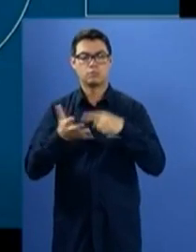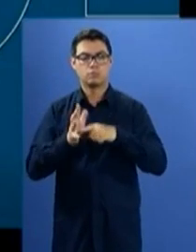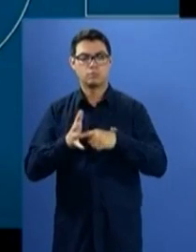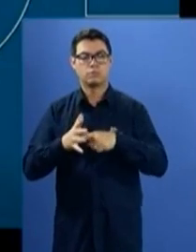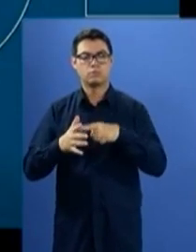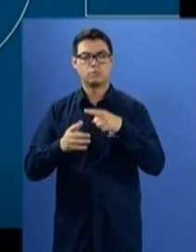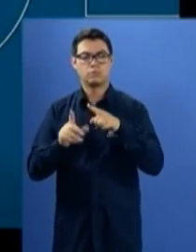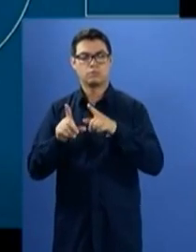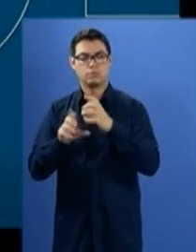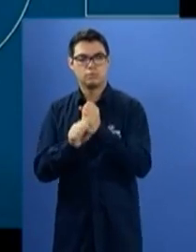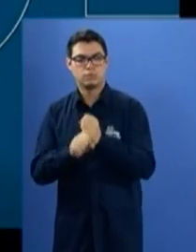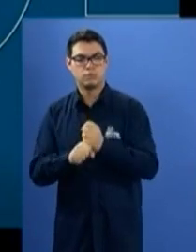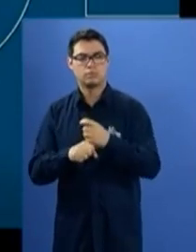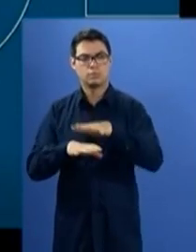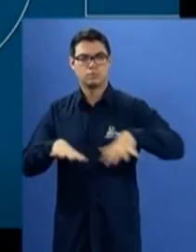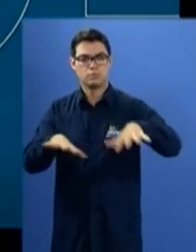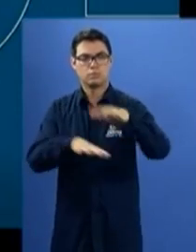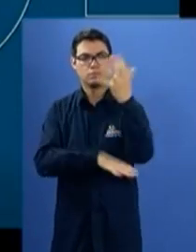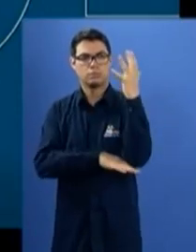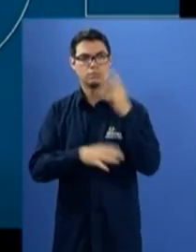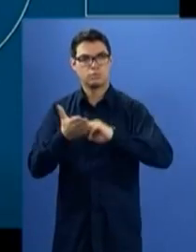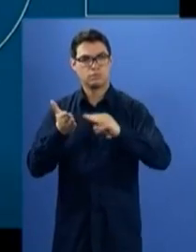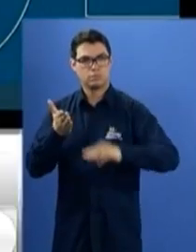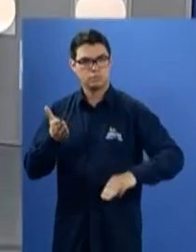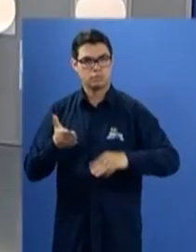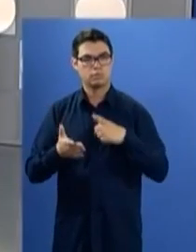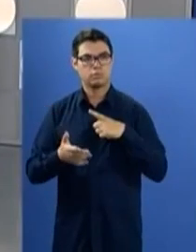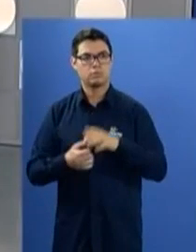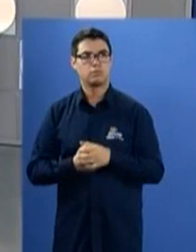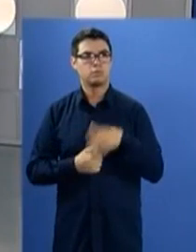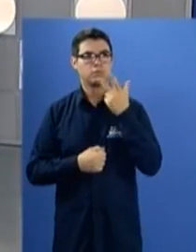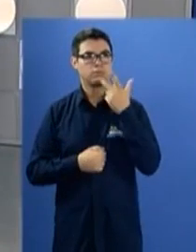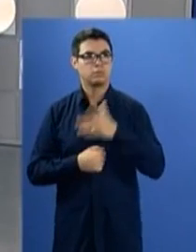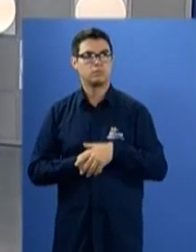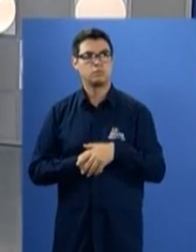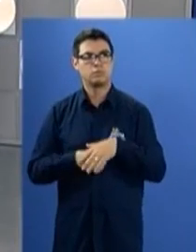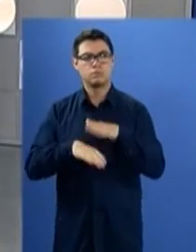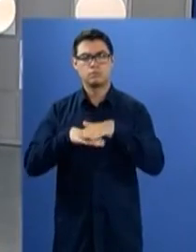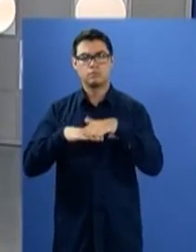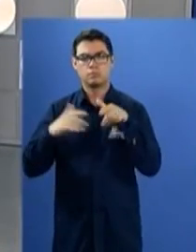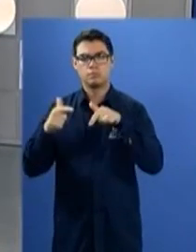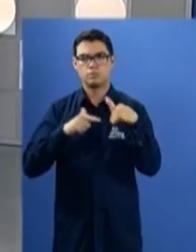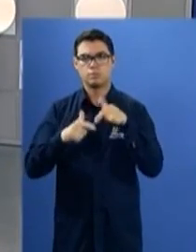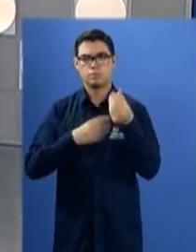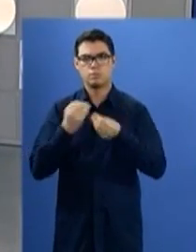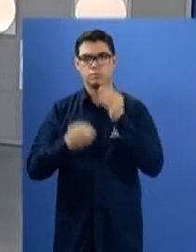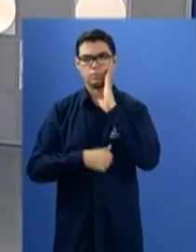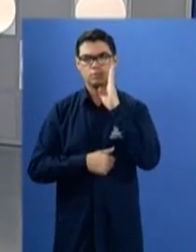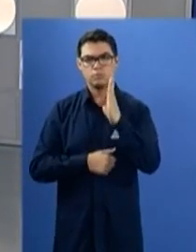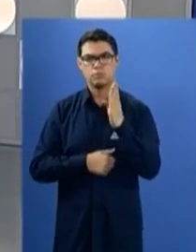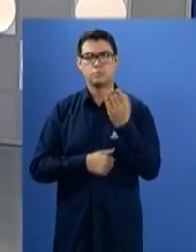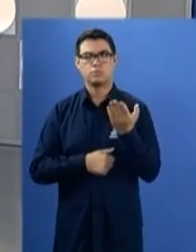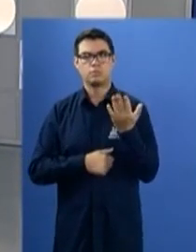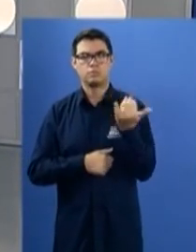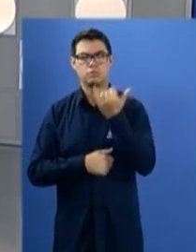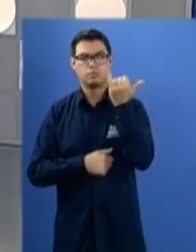meio ambiente e método. Quando nós falamos de mão de obra, a variável de mão de obra é um dos principais fatores de